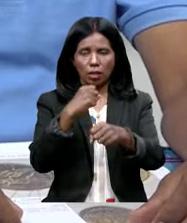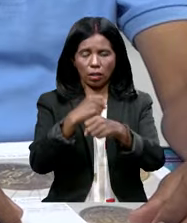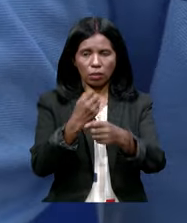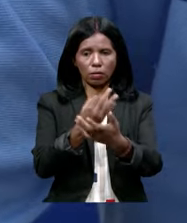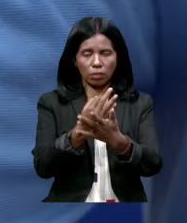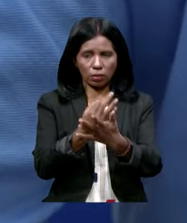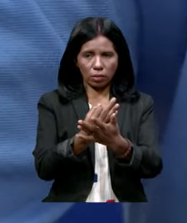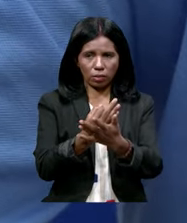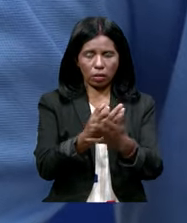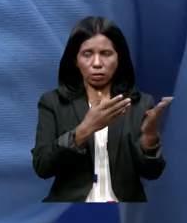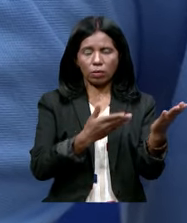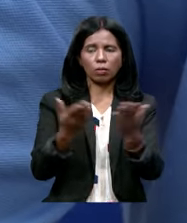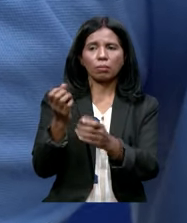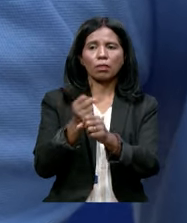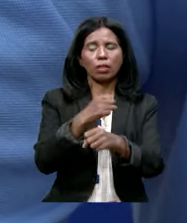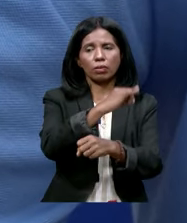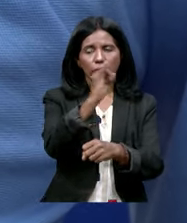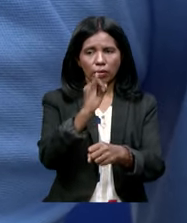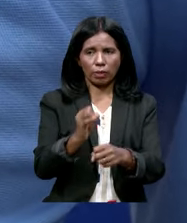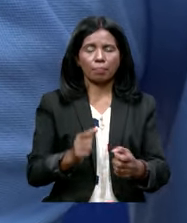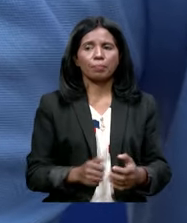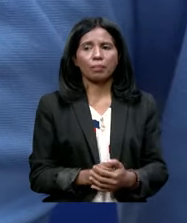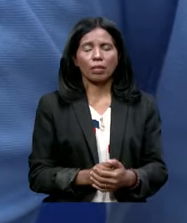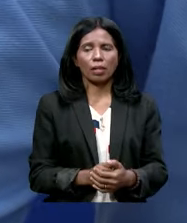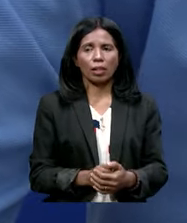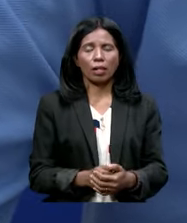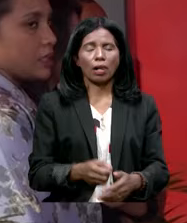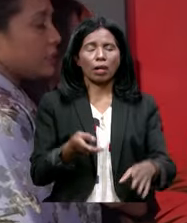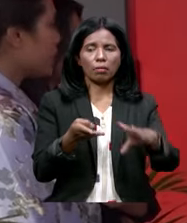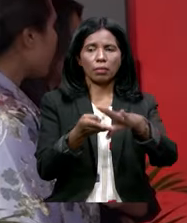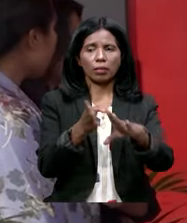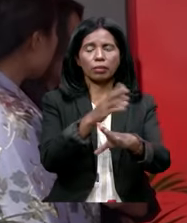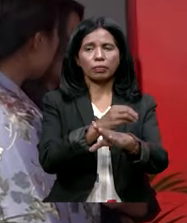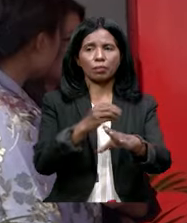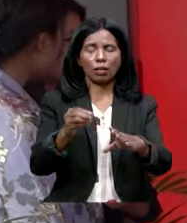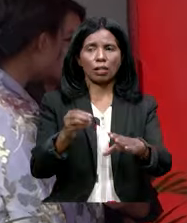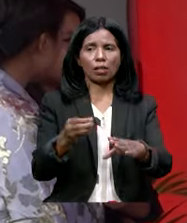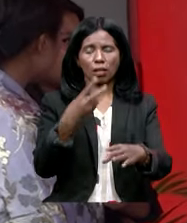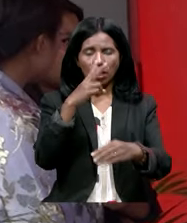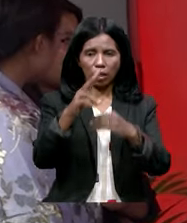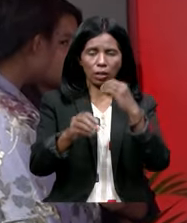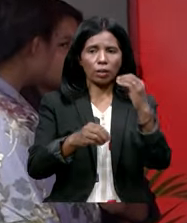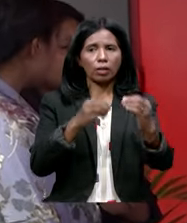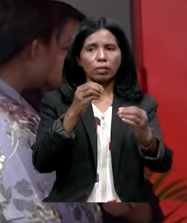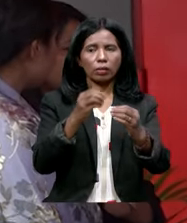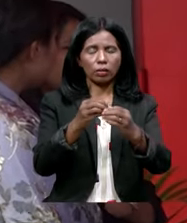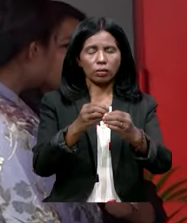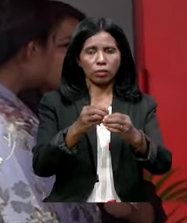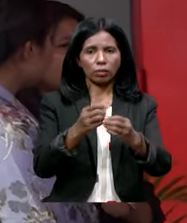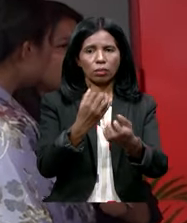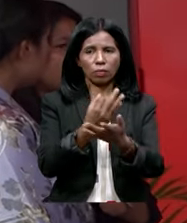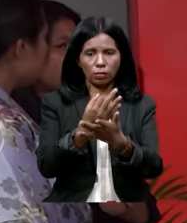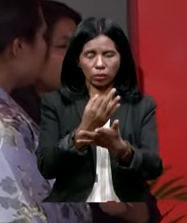ko submete ba investigação. Banco Central uma autoridade neve que toma contas com a circulação